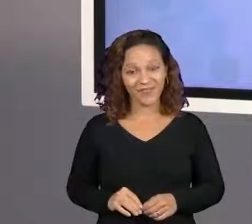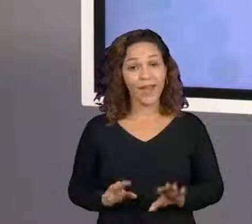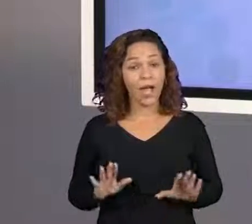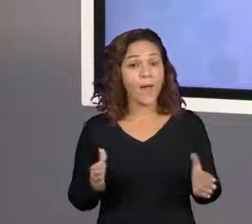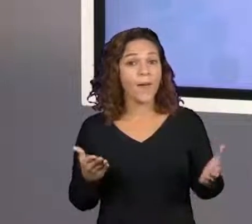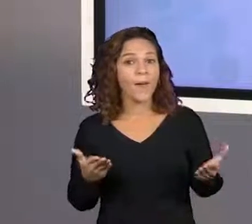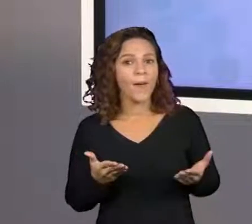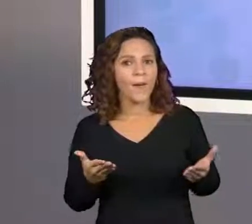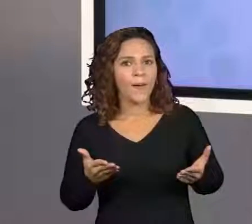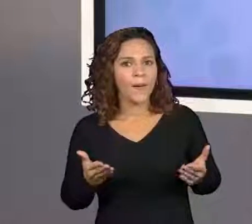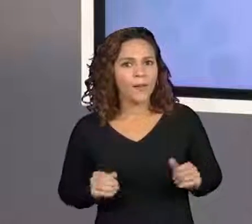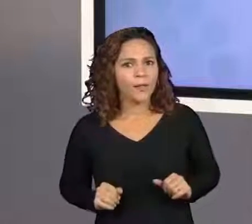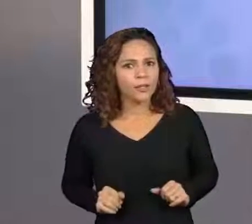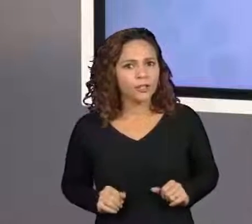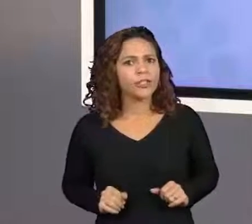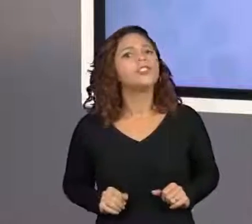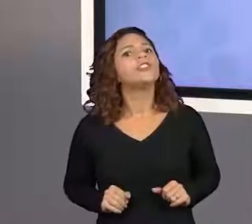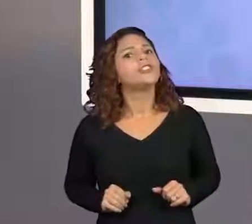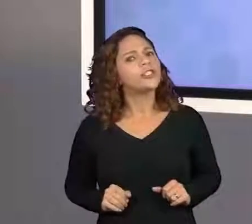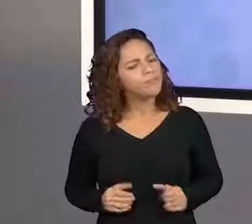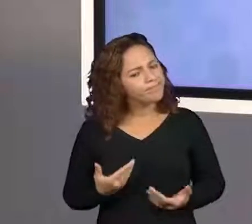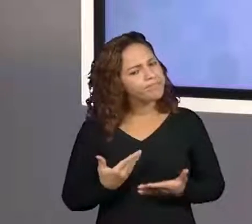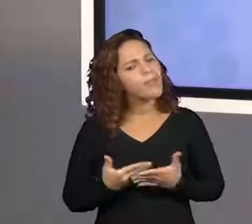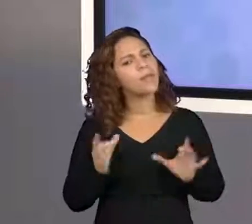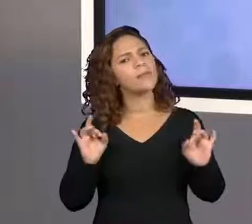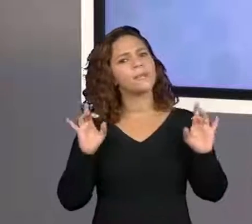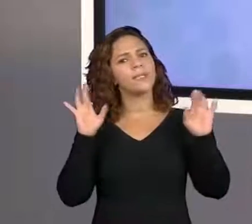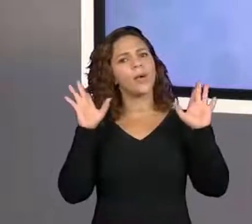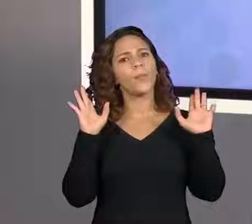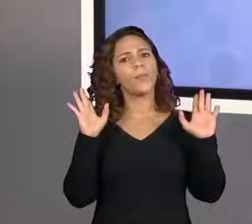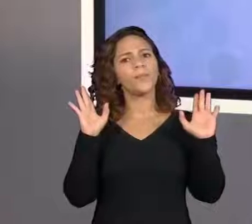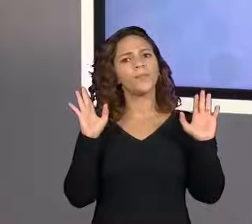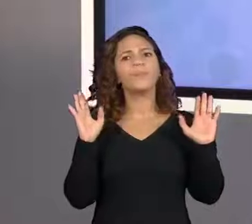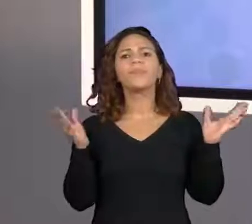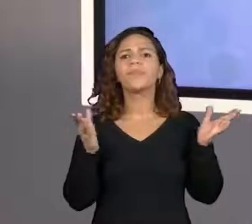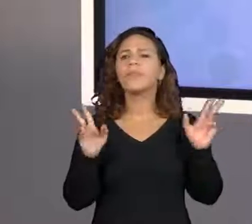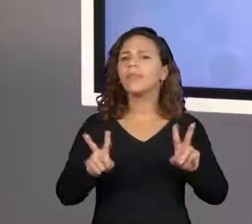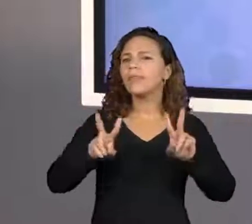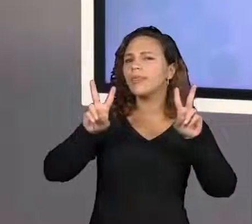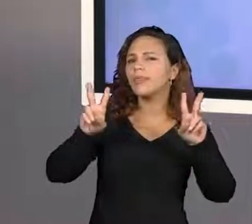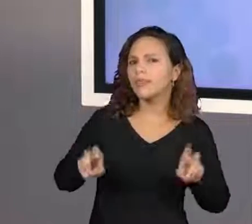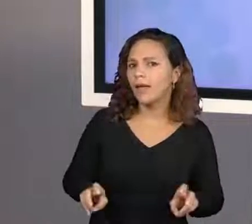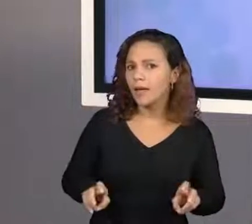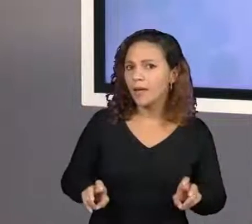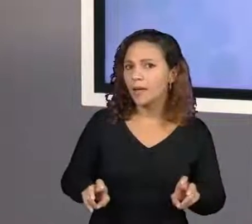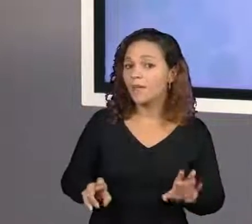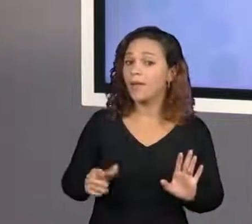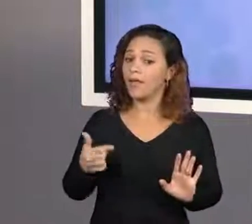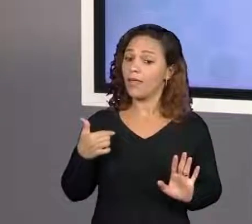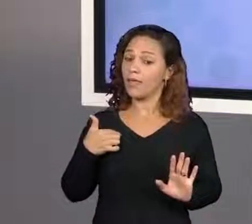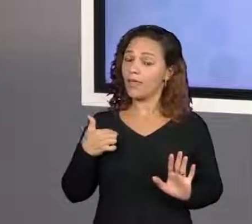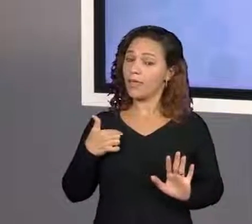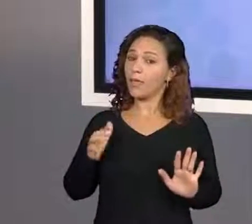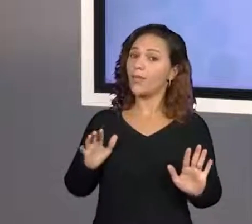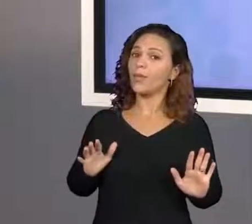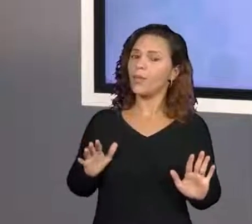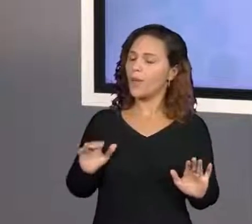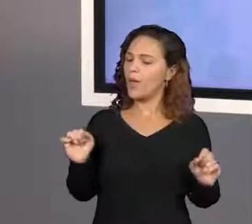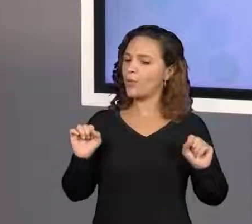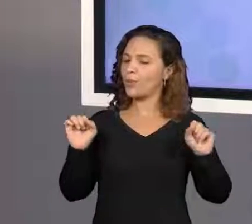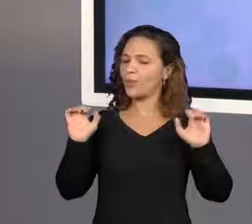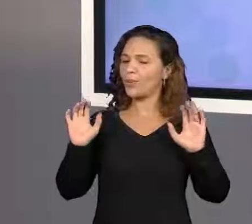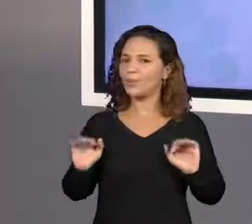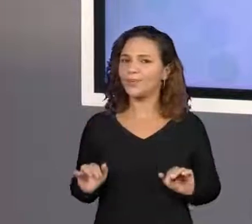hoje a gente tem uma aula assim super especial. Vamos falar de uma temática que eu particularmente